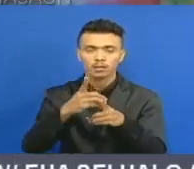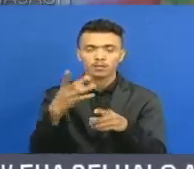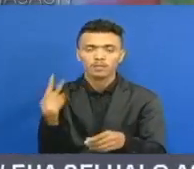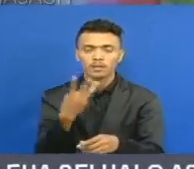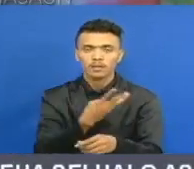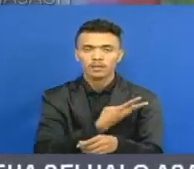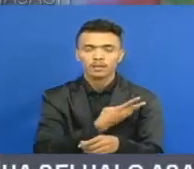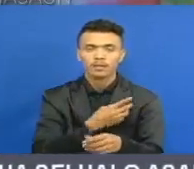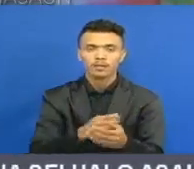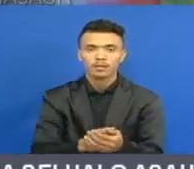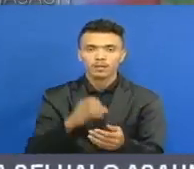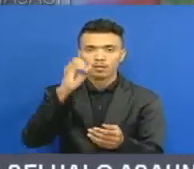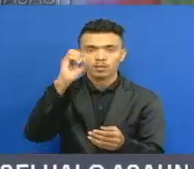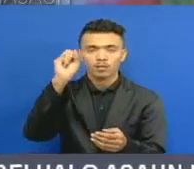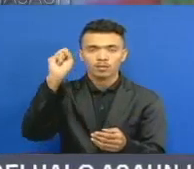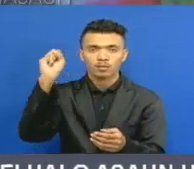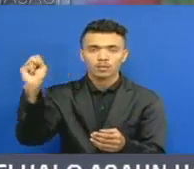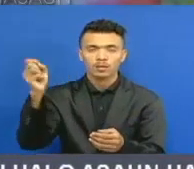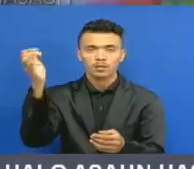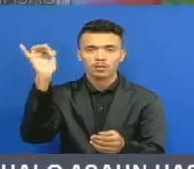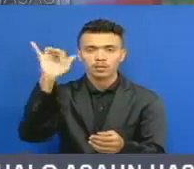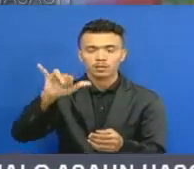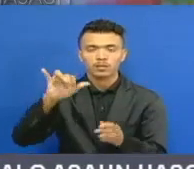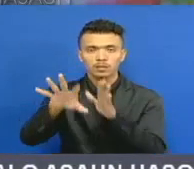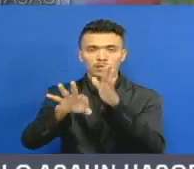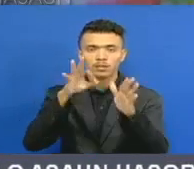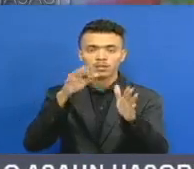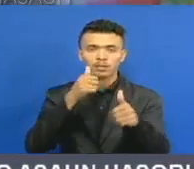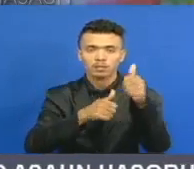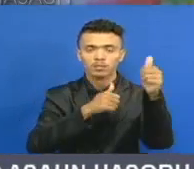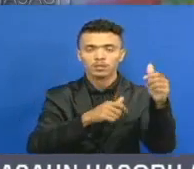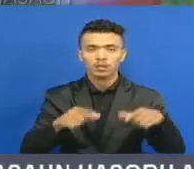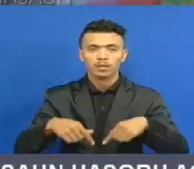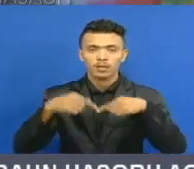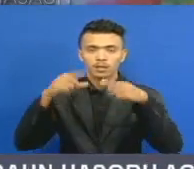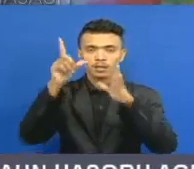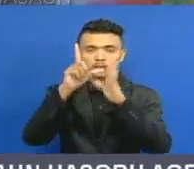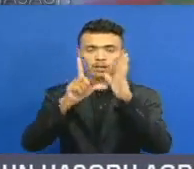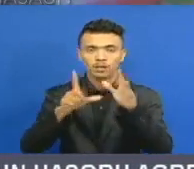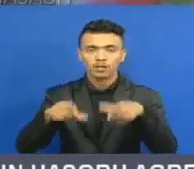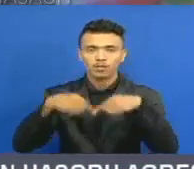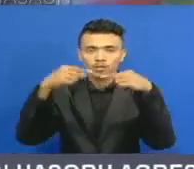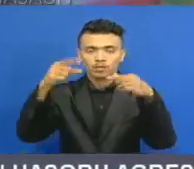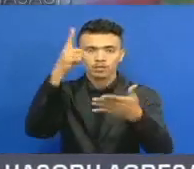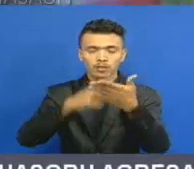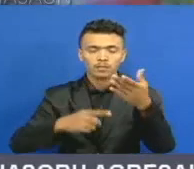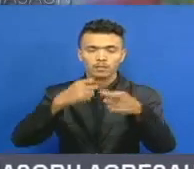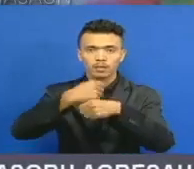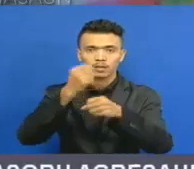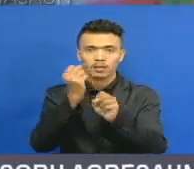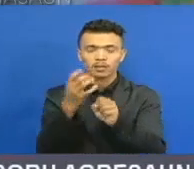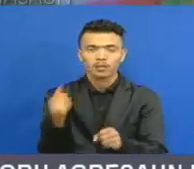titular órgão soberano, que é a repantação da Lei Arruca. Na verdade, quando a gente fala, cair em rádio,